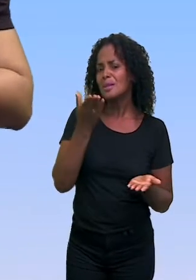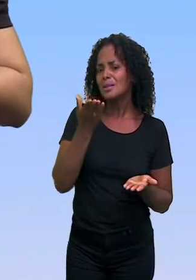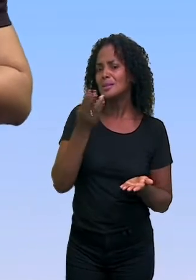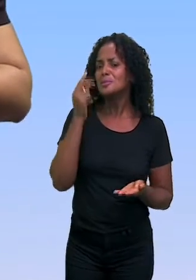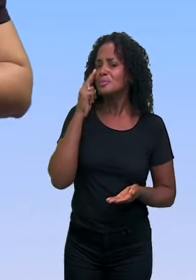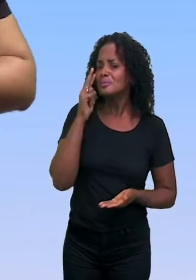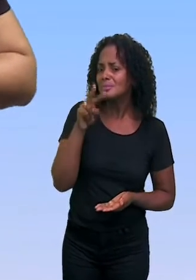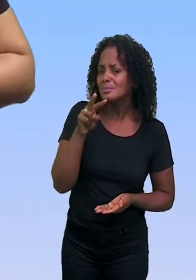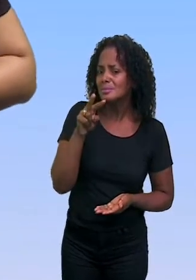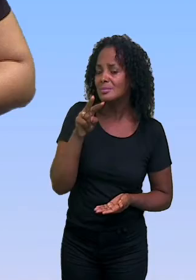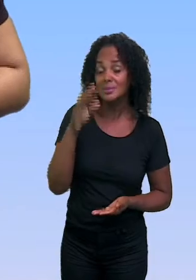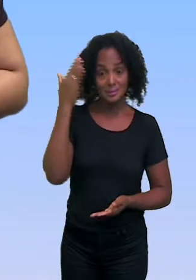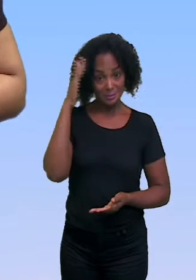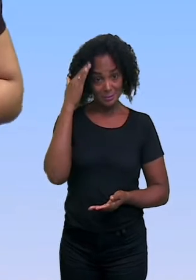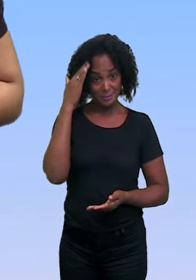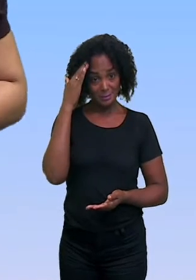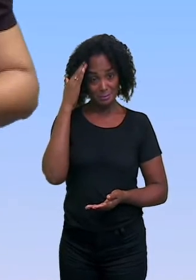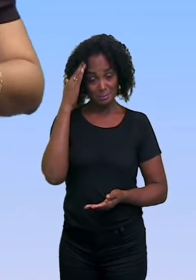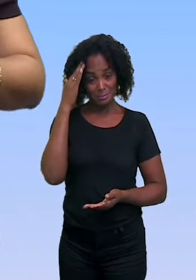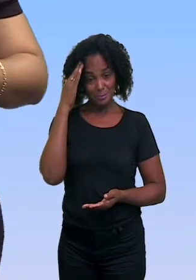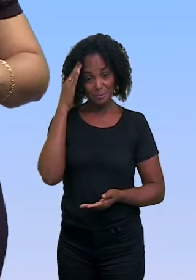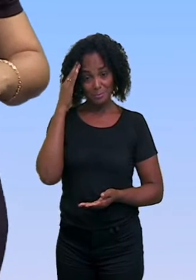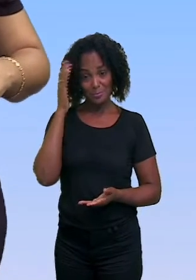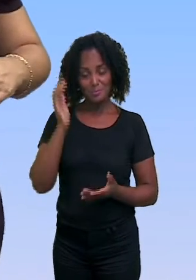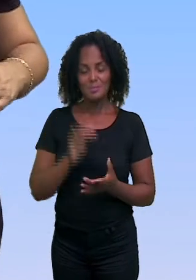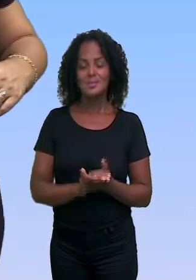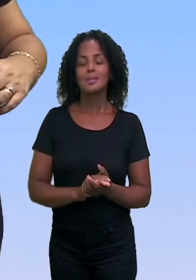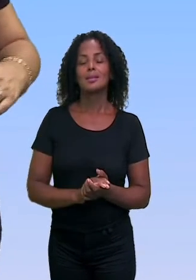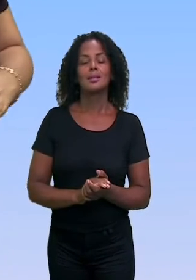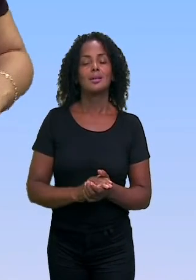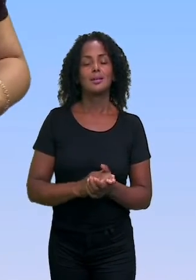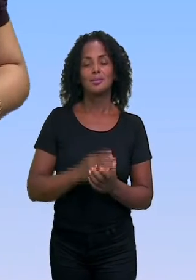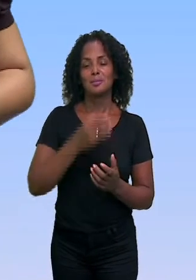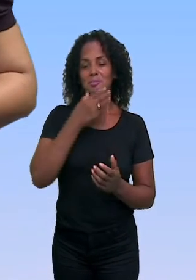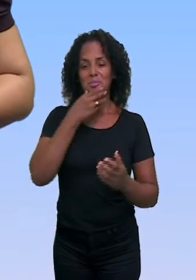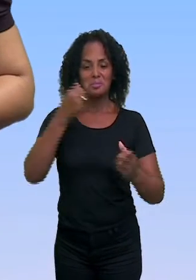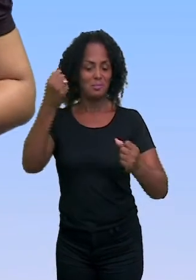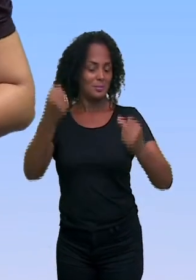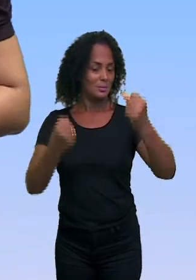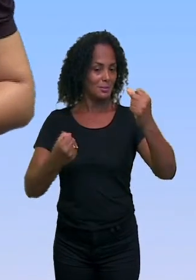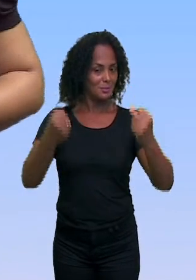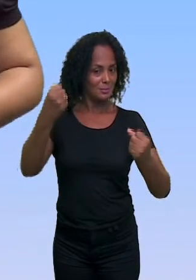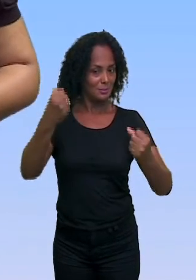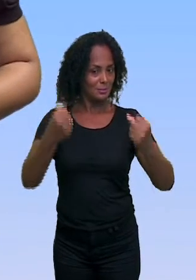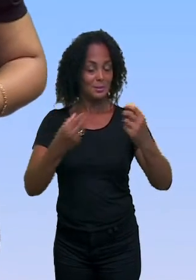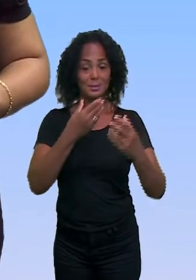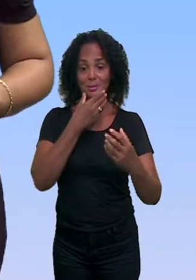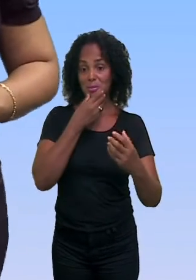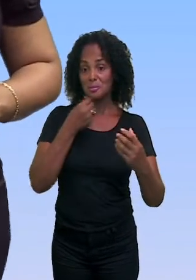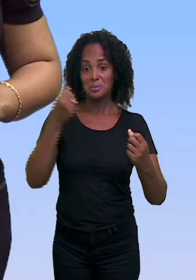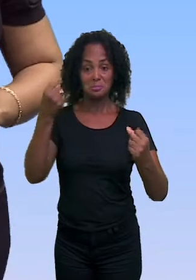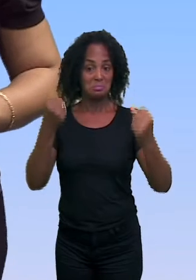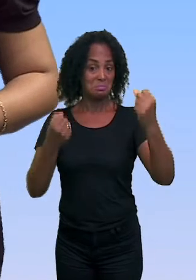na nossa tela ra muito bem É o motorista motorista em inglês